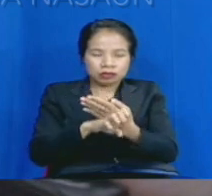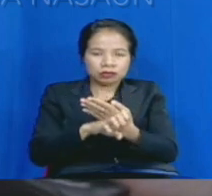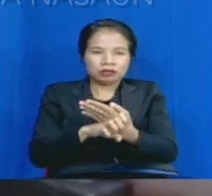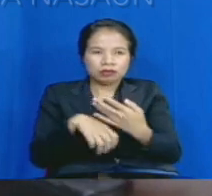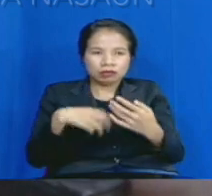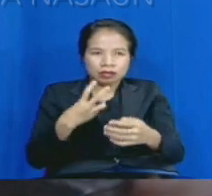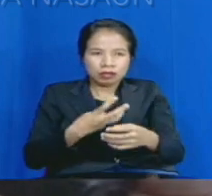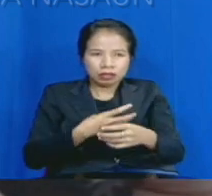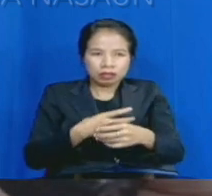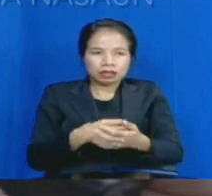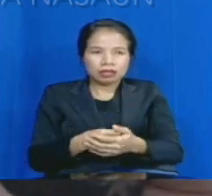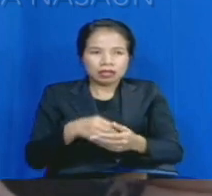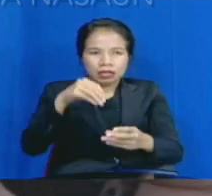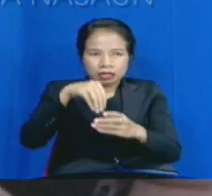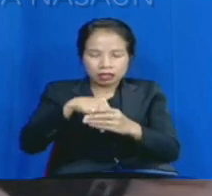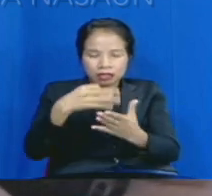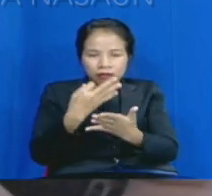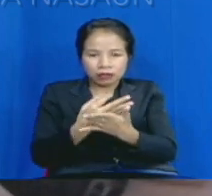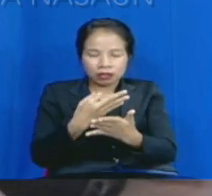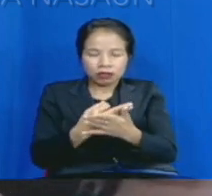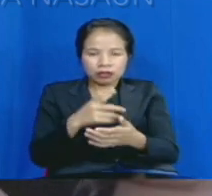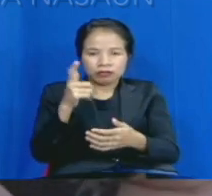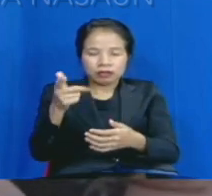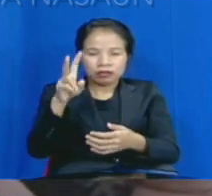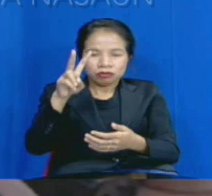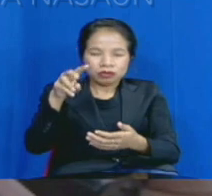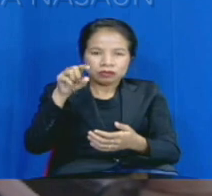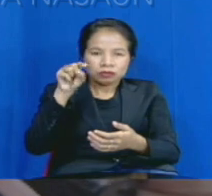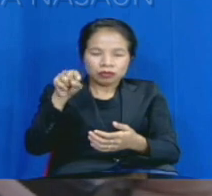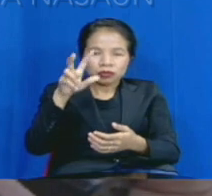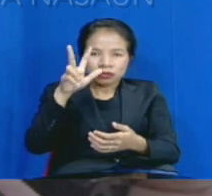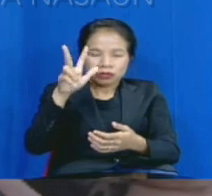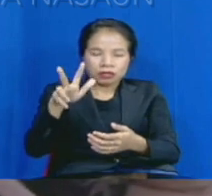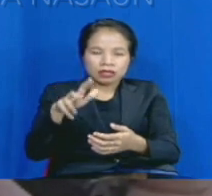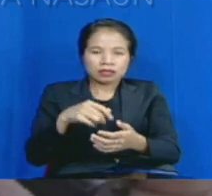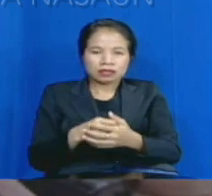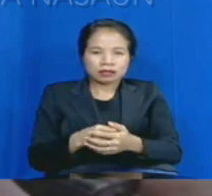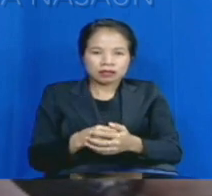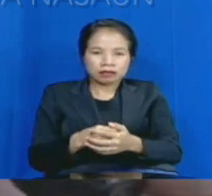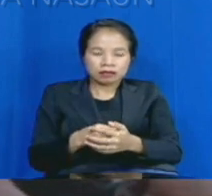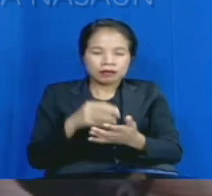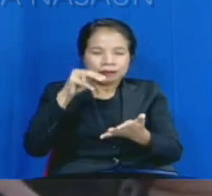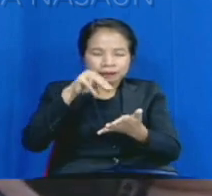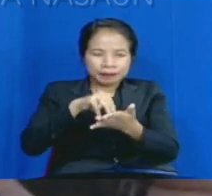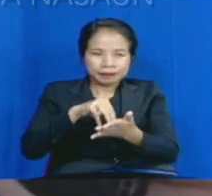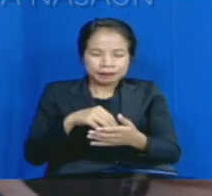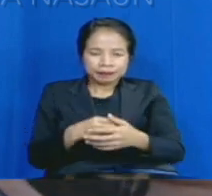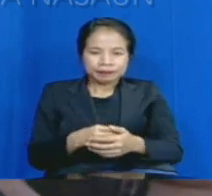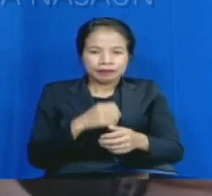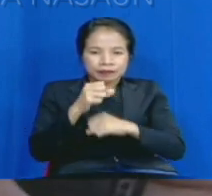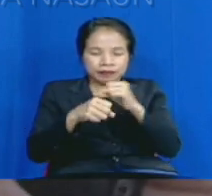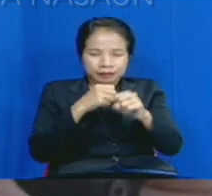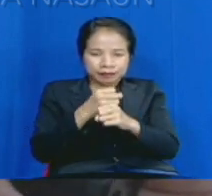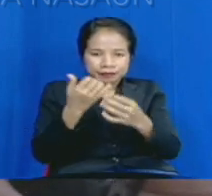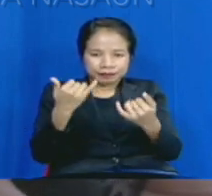ita coleta na 22.3 milhões, neba significa 6 meses, ita coleta. E tinang ida ne, ita